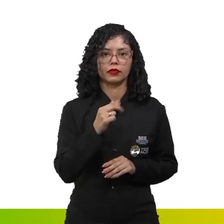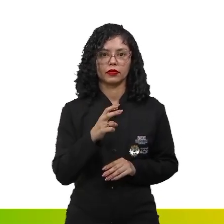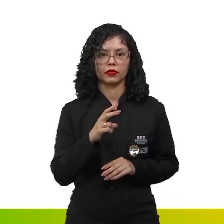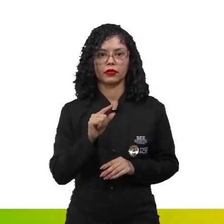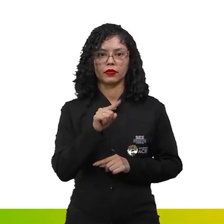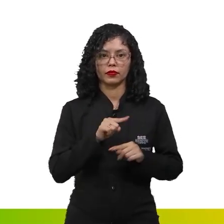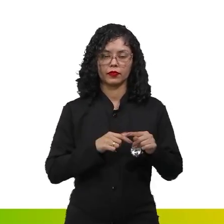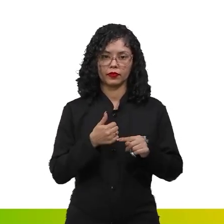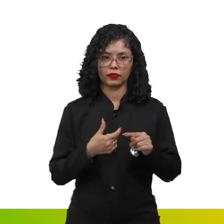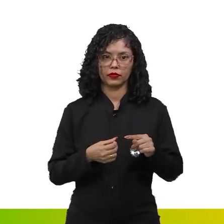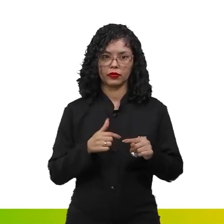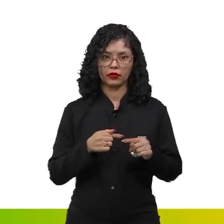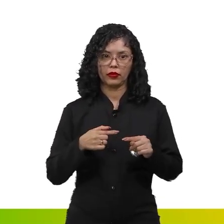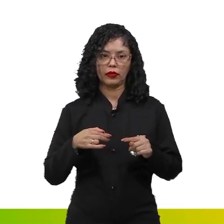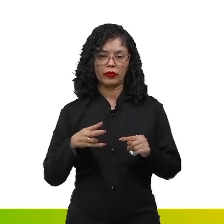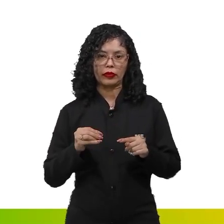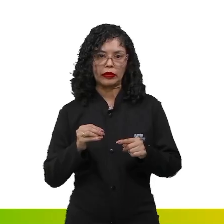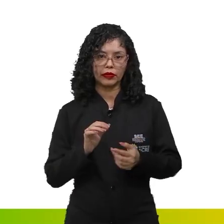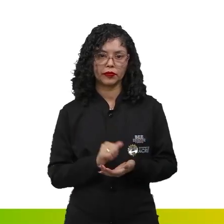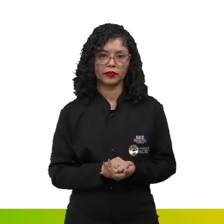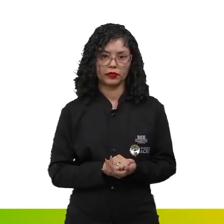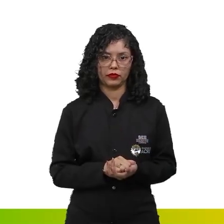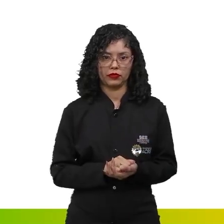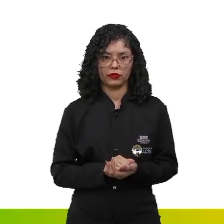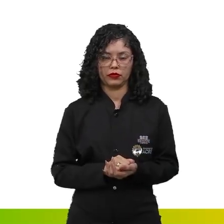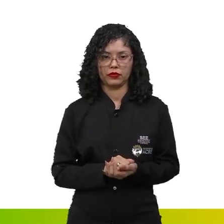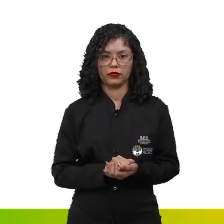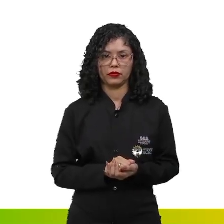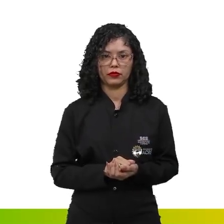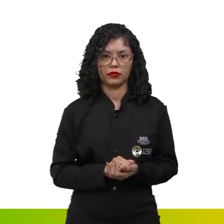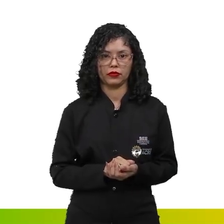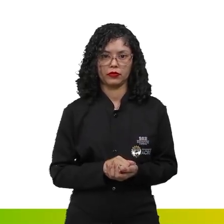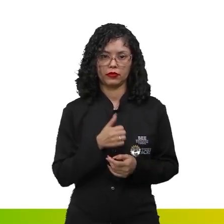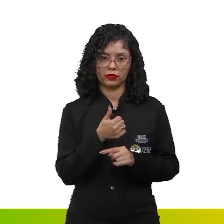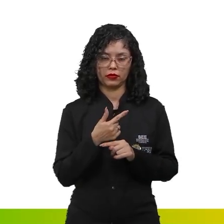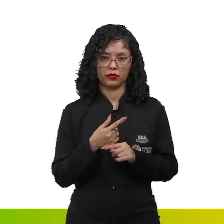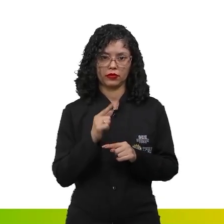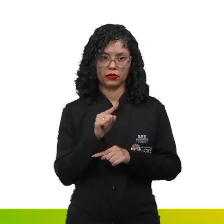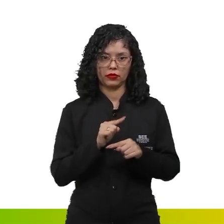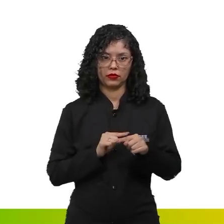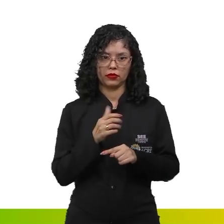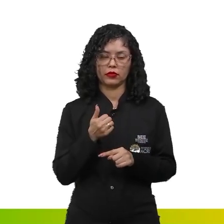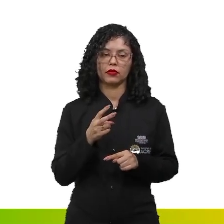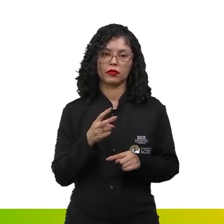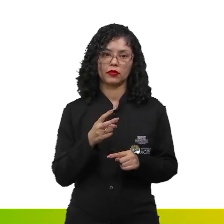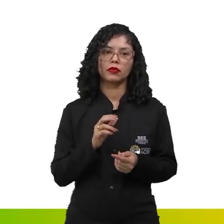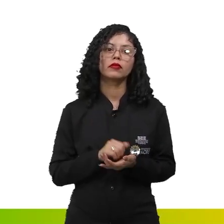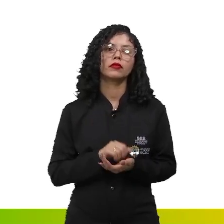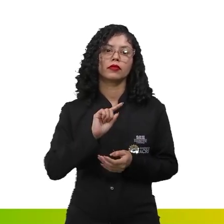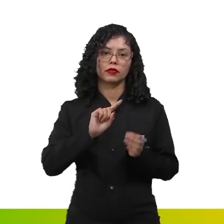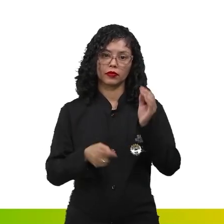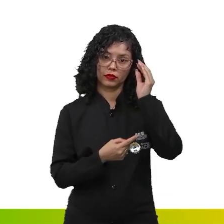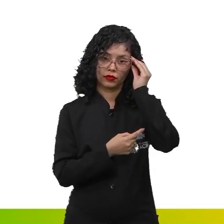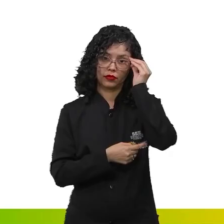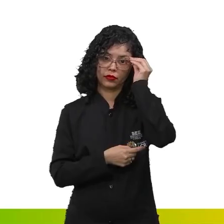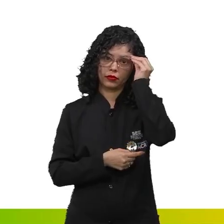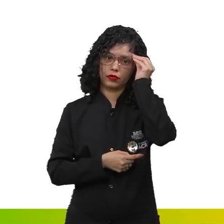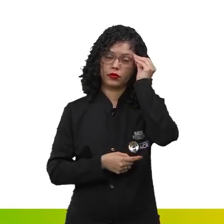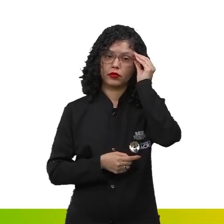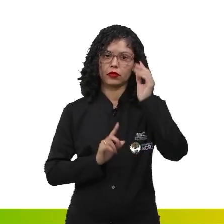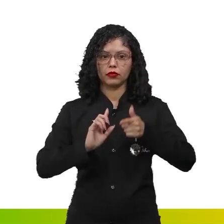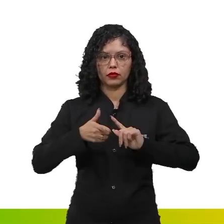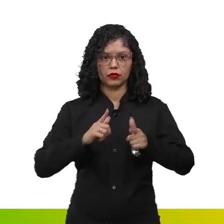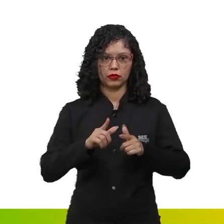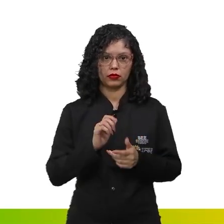divide por 20, vai dar 750. E de Thaís, 15.000 dividido para 15 vai ser igual a 1.000. Então, a